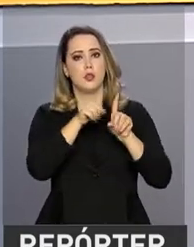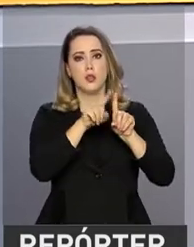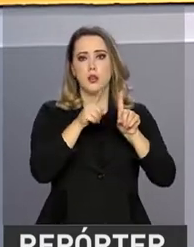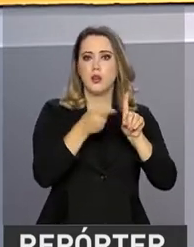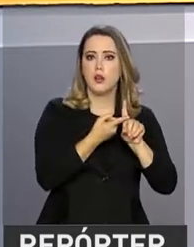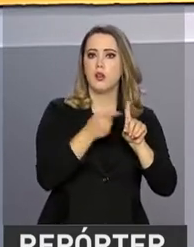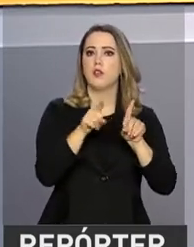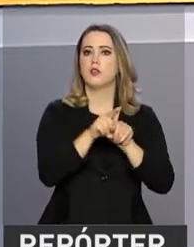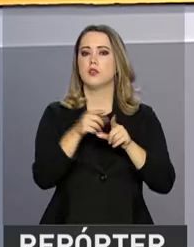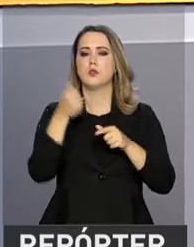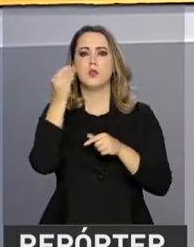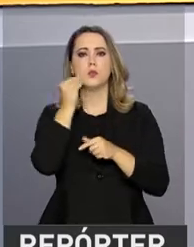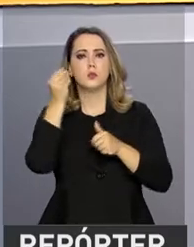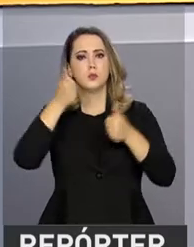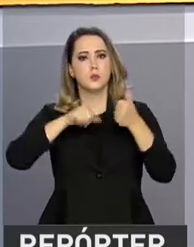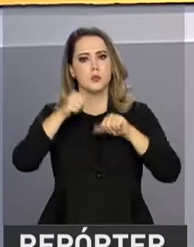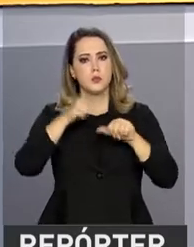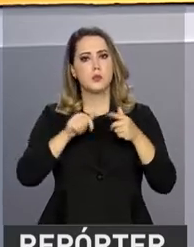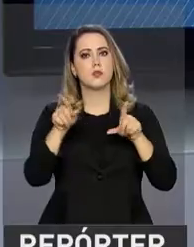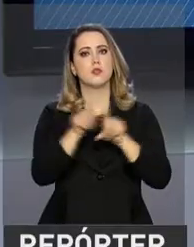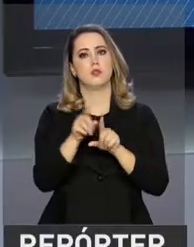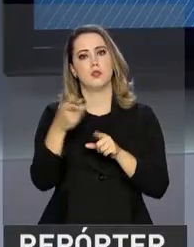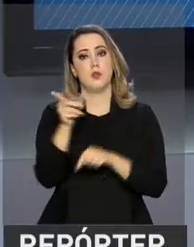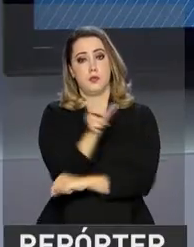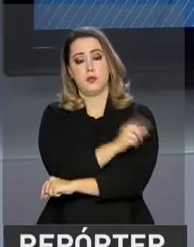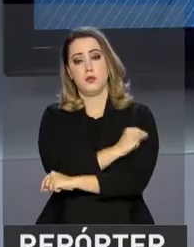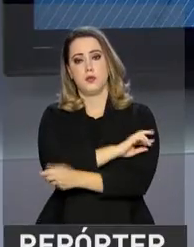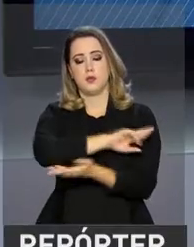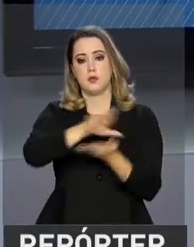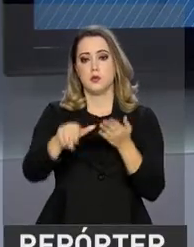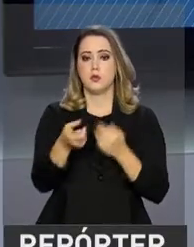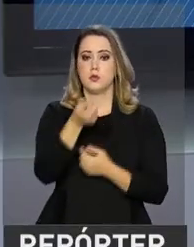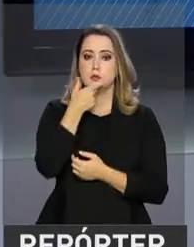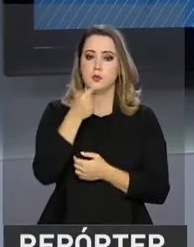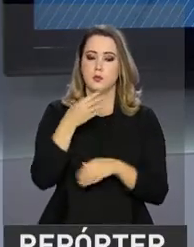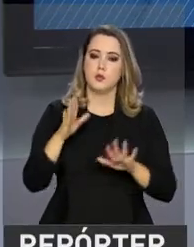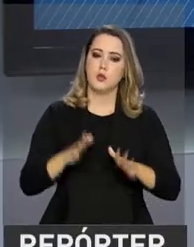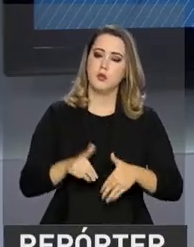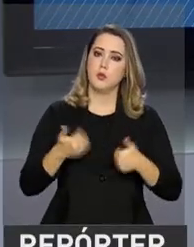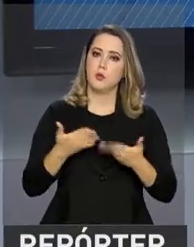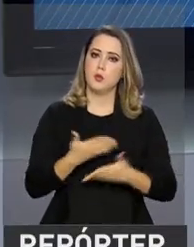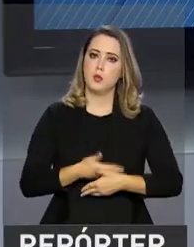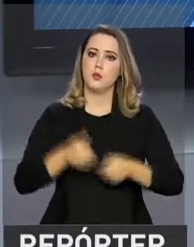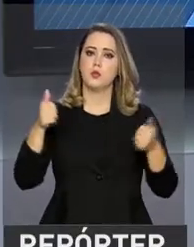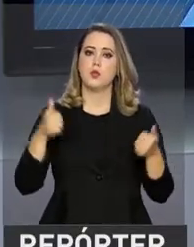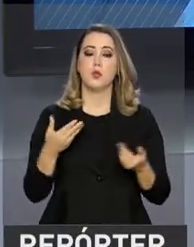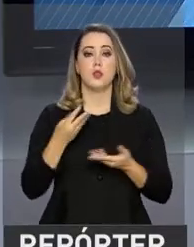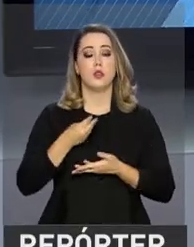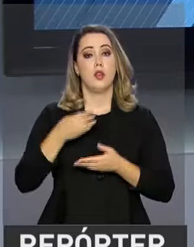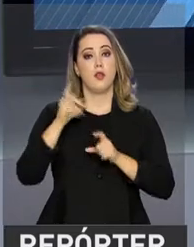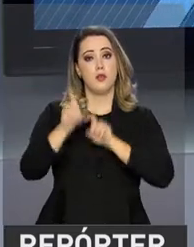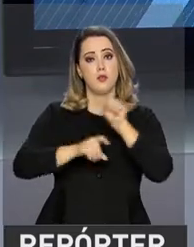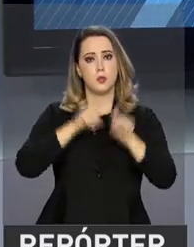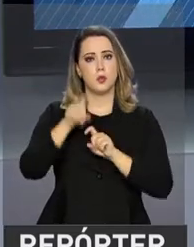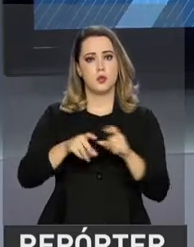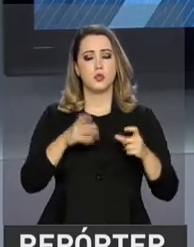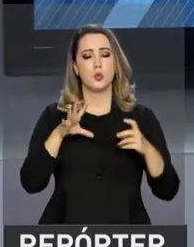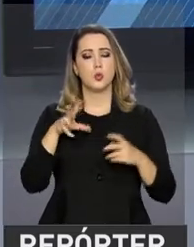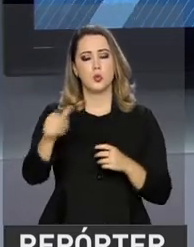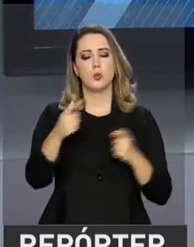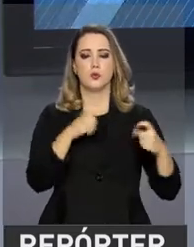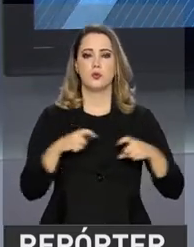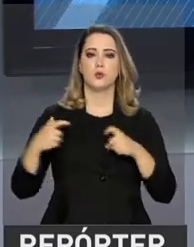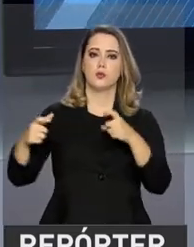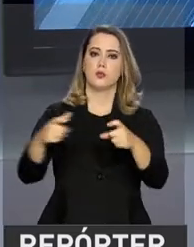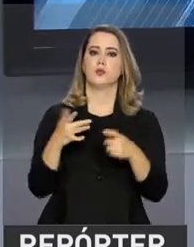laboratoriais vacinas e medicamentos para melhorar o atendimento o governo vai informatizar todas as unidades básicas de saúde do país